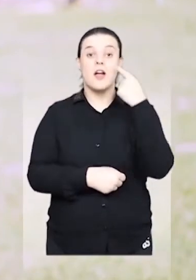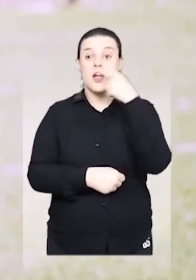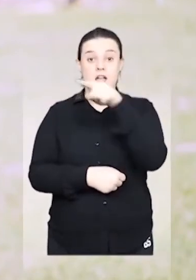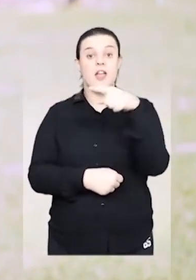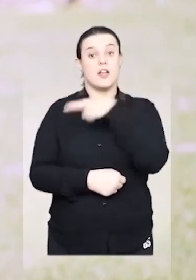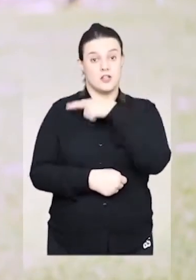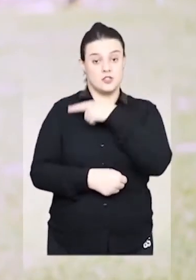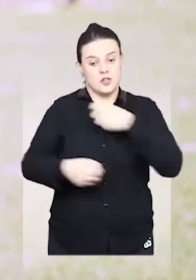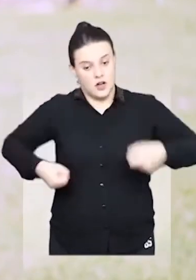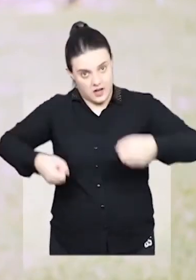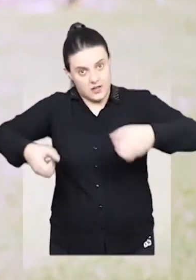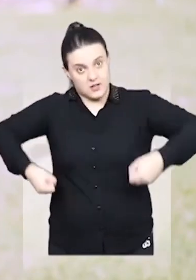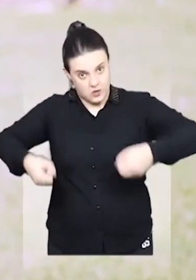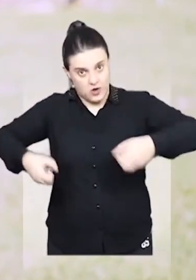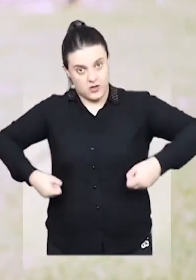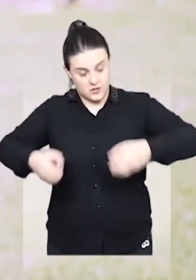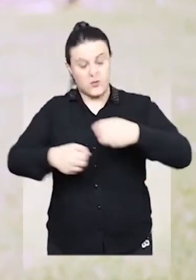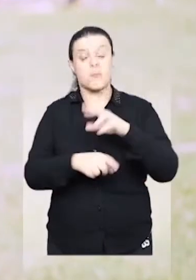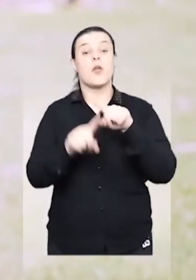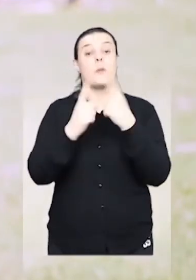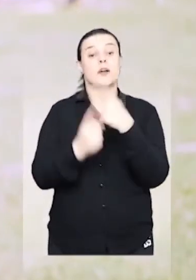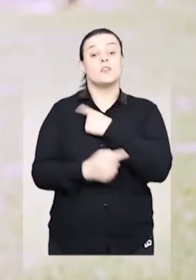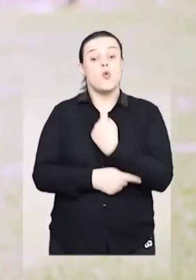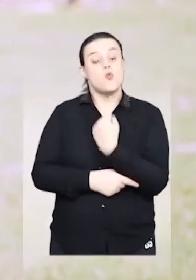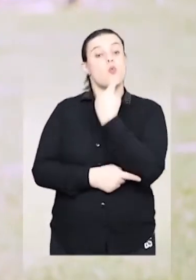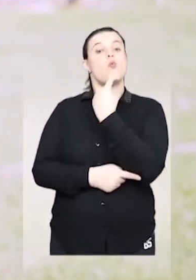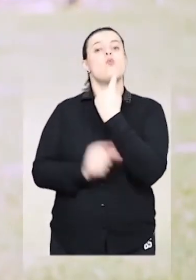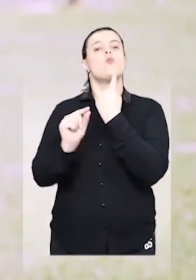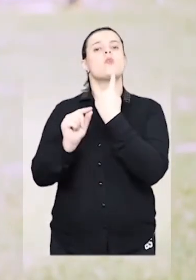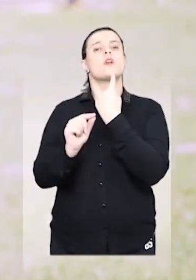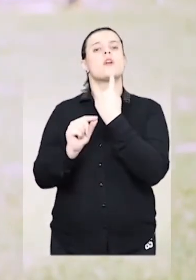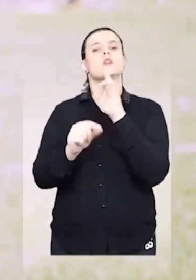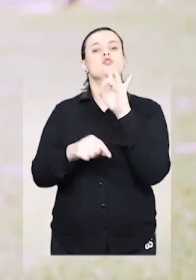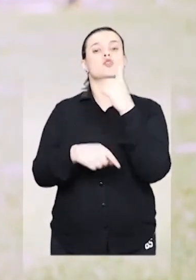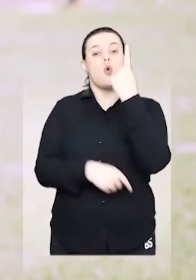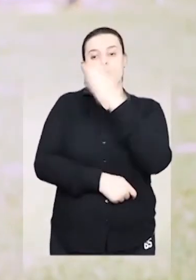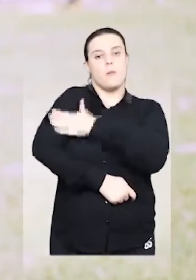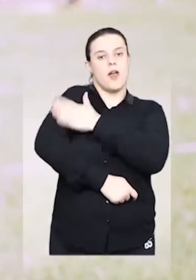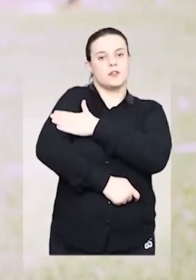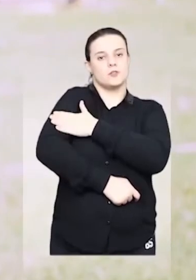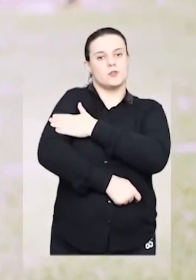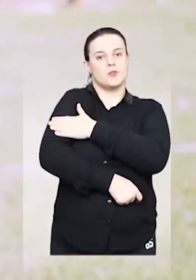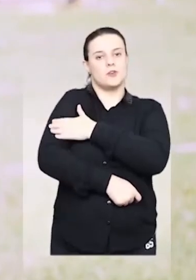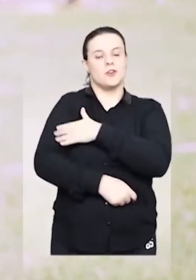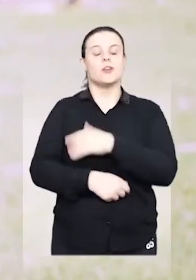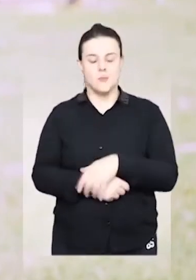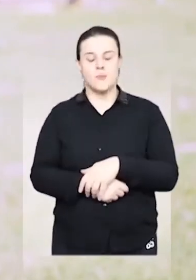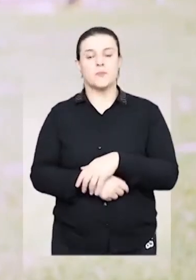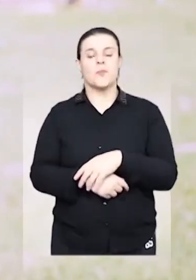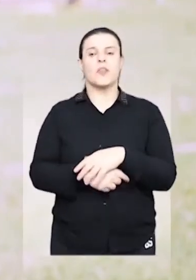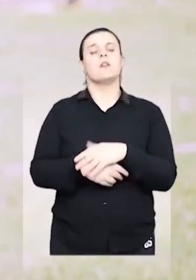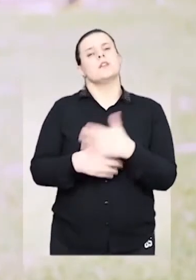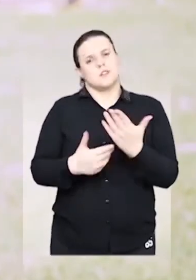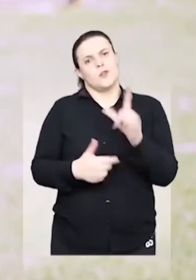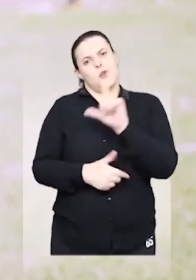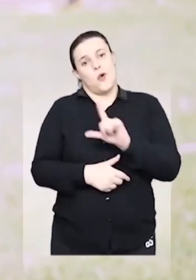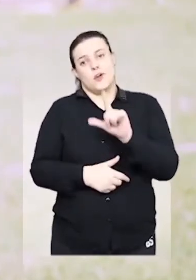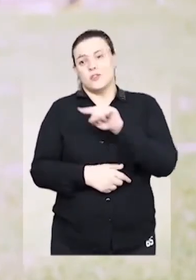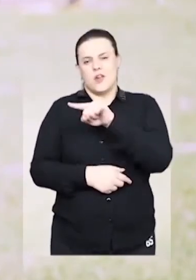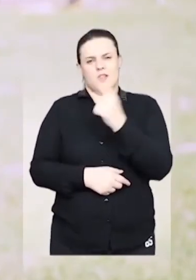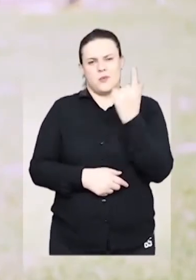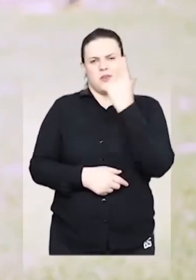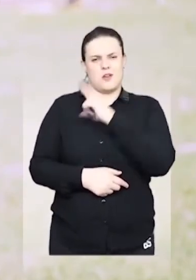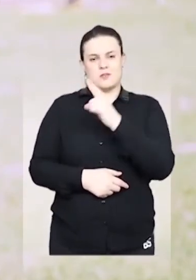eles utilizavam cadeira de rodas, mas tinha um deles que só tinha um dos braços. Então, obviamente, ele